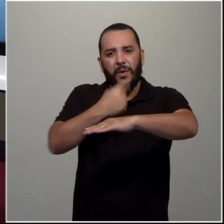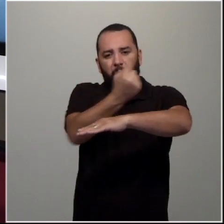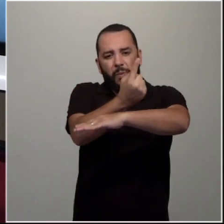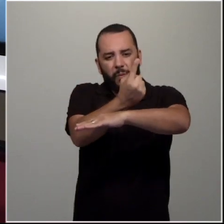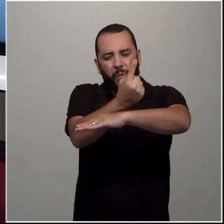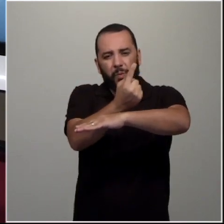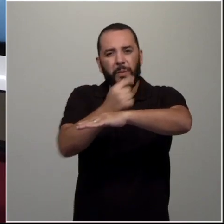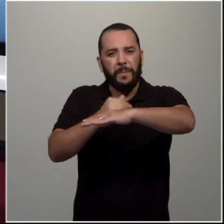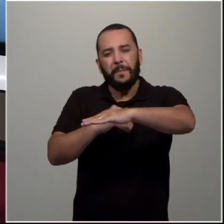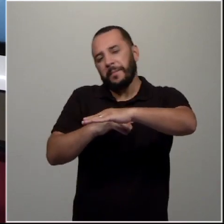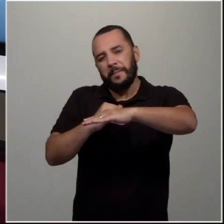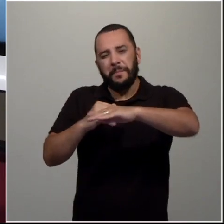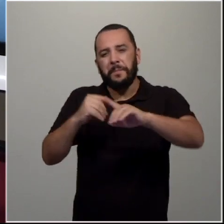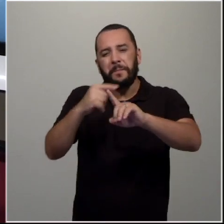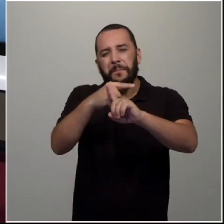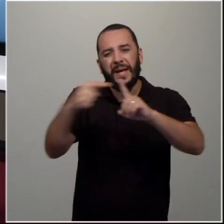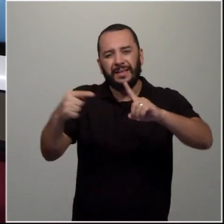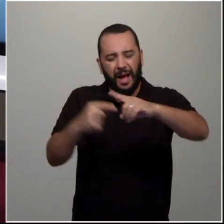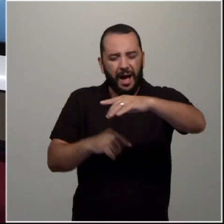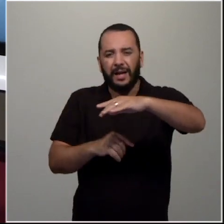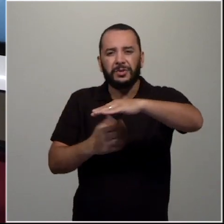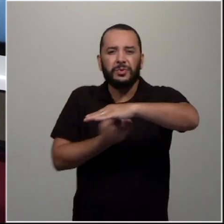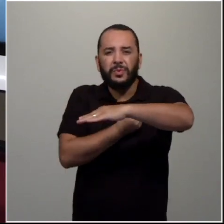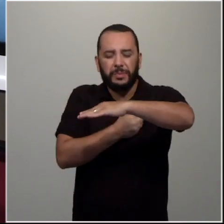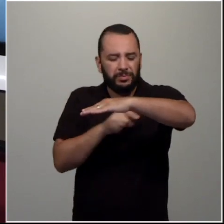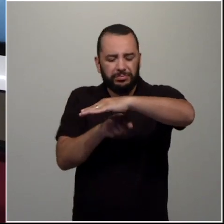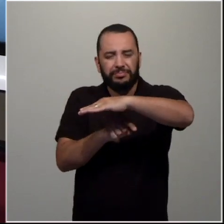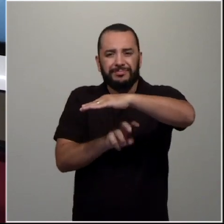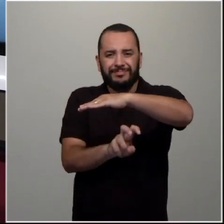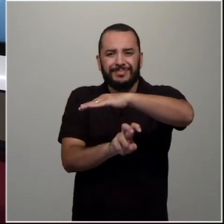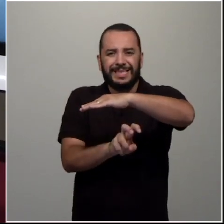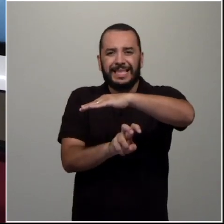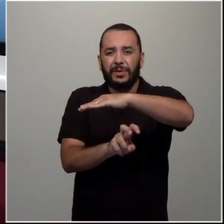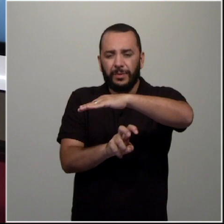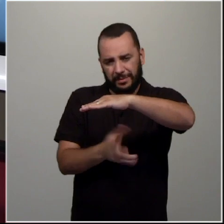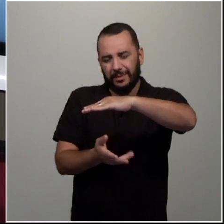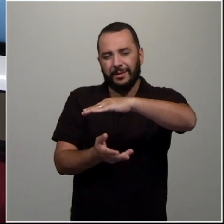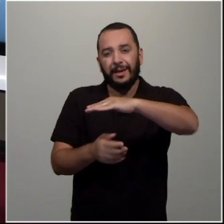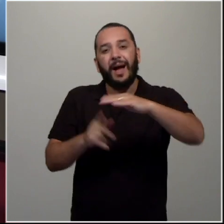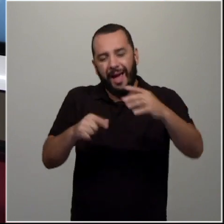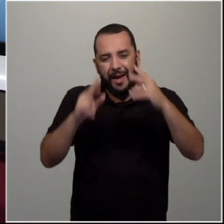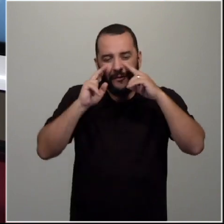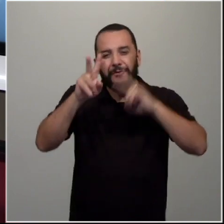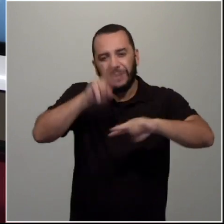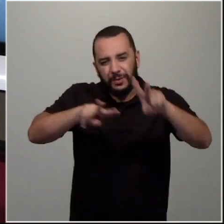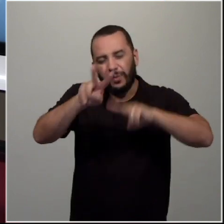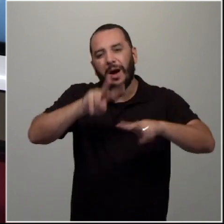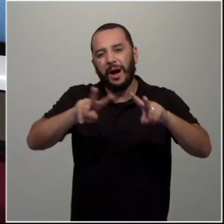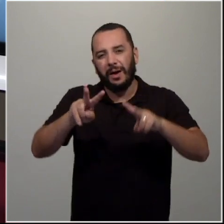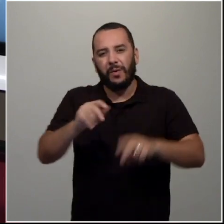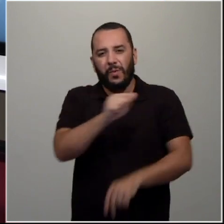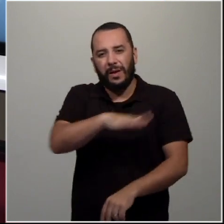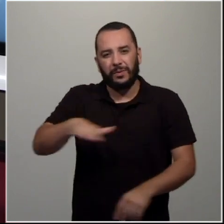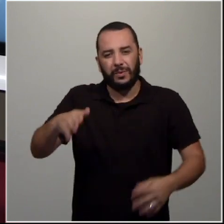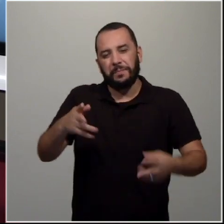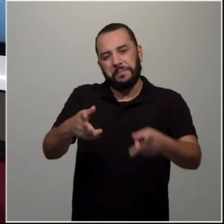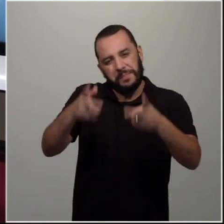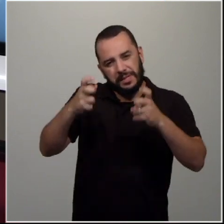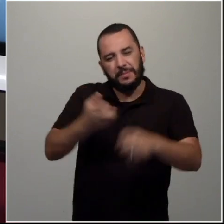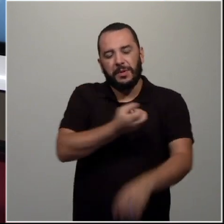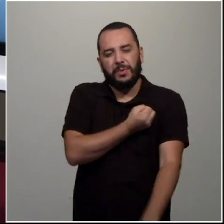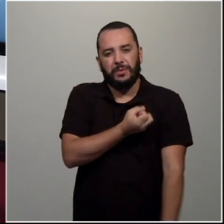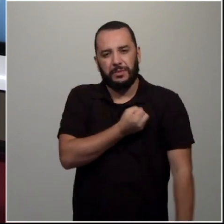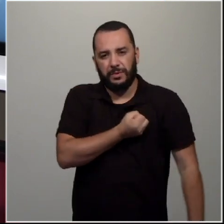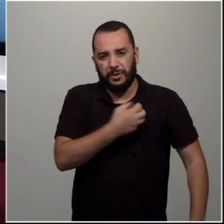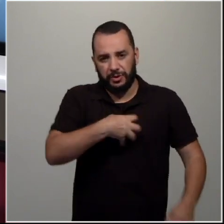2 coisas do tipo mas aí fica mais perceptível fica visual né fica é o aluno consegue ver os números médio onde